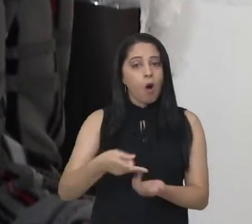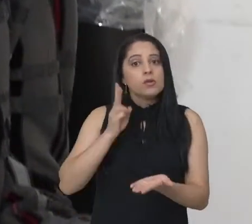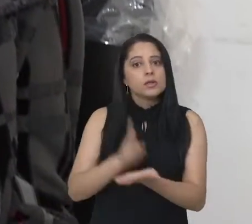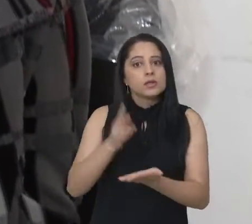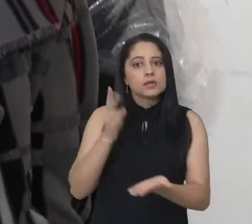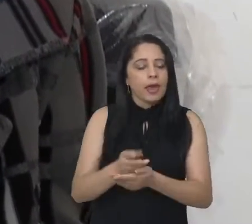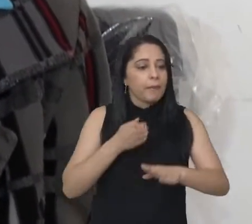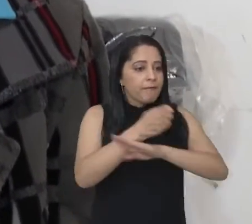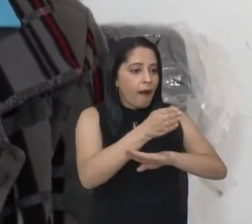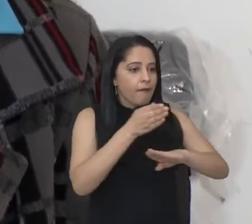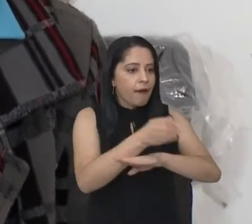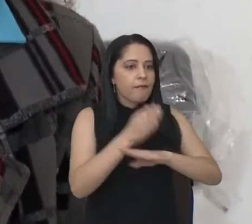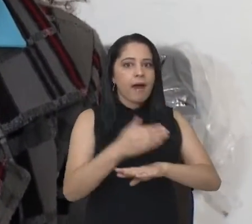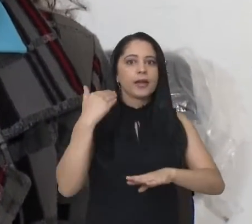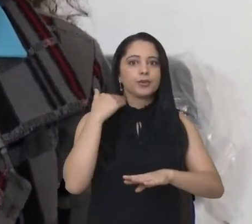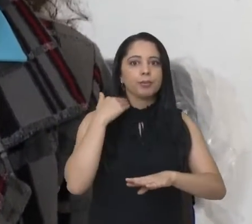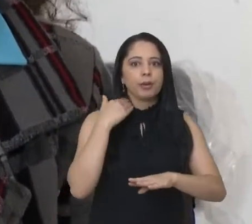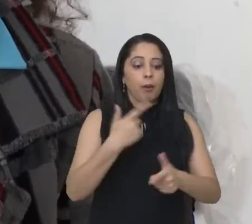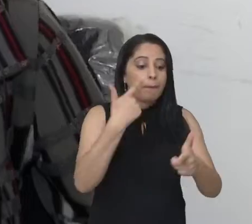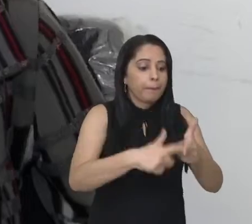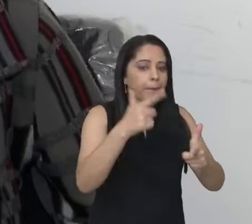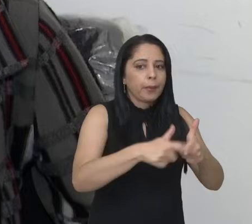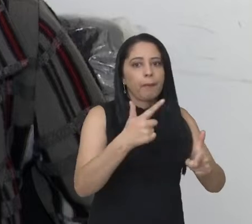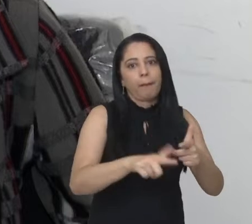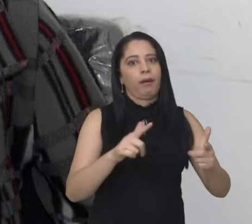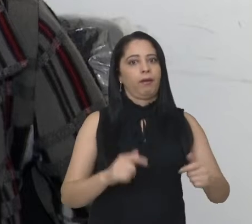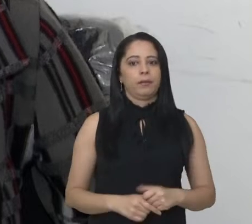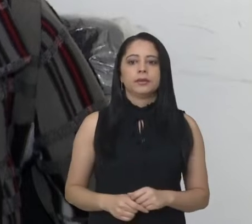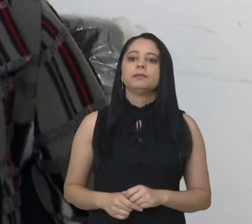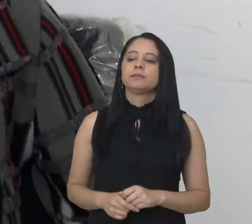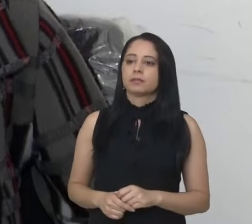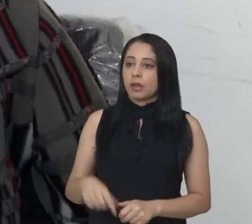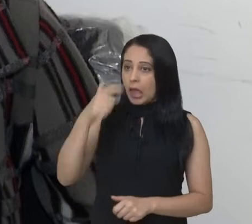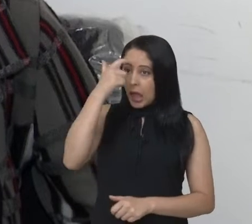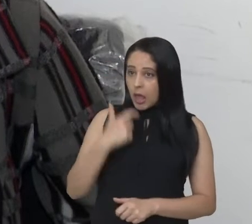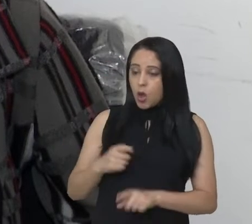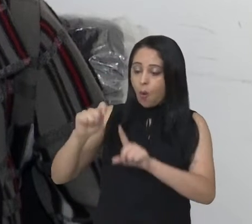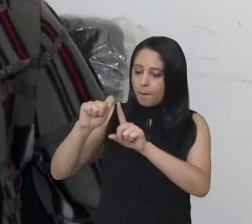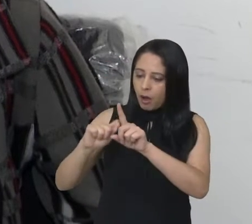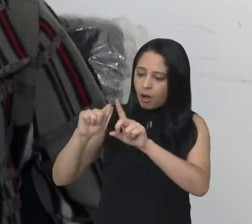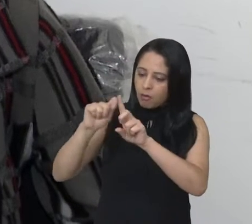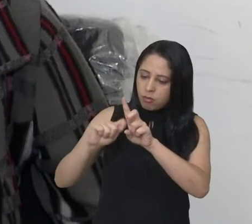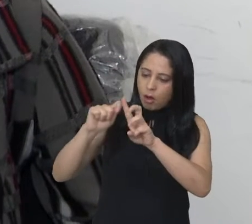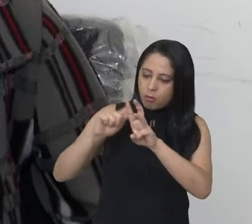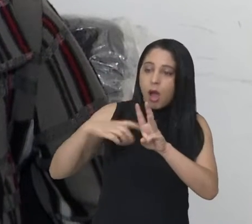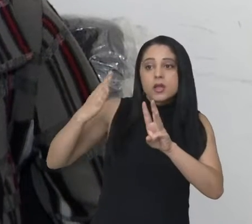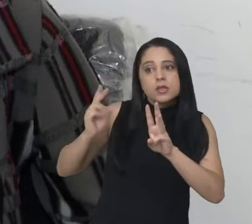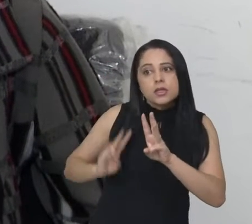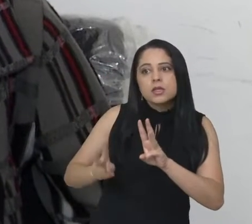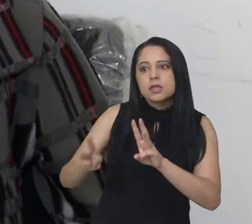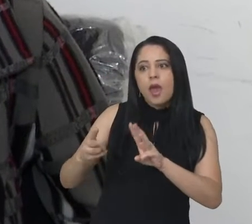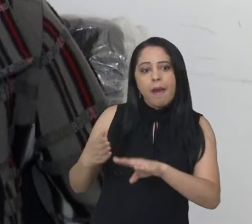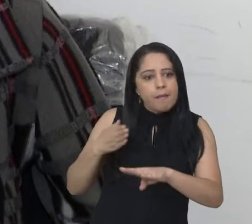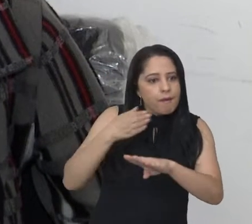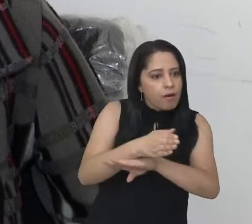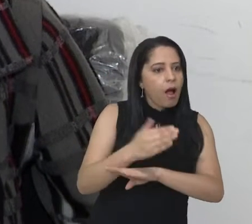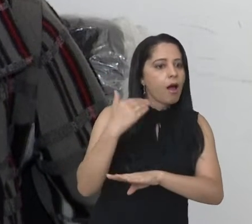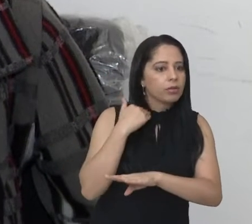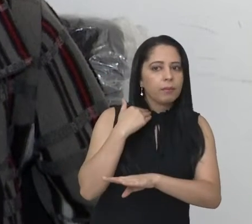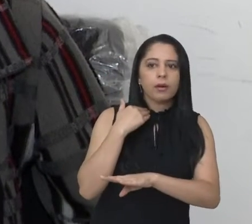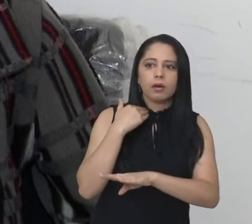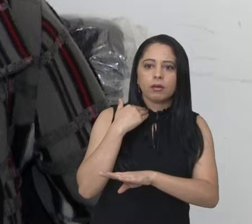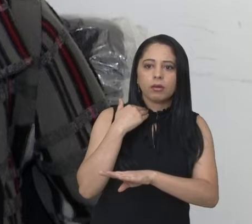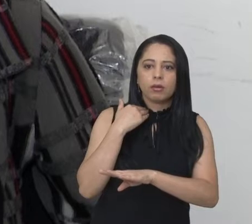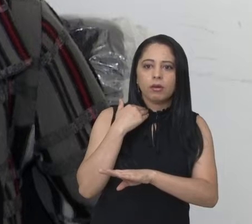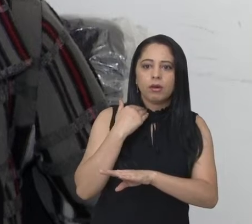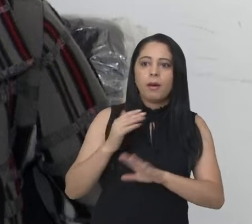uma agência bancária, é um transtorno. Todos os meses eu vou ao banco. E muitas das